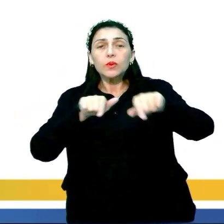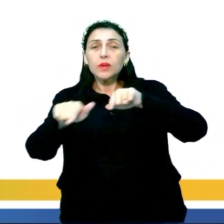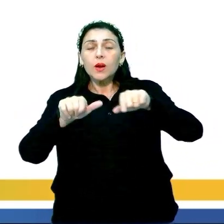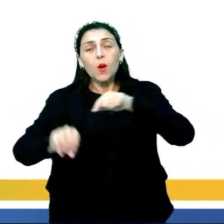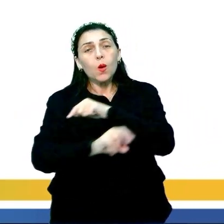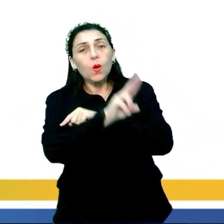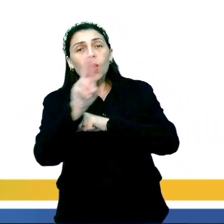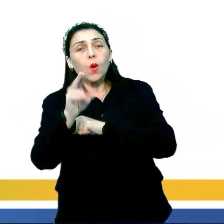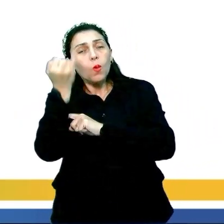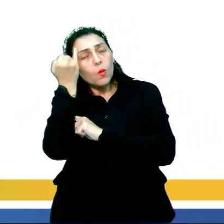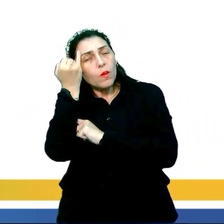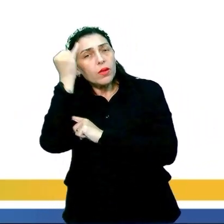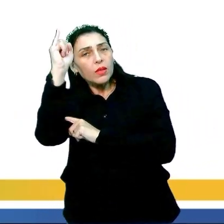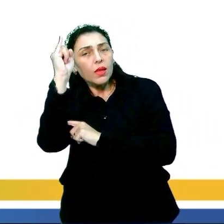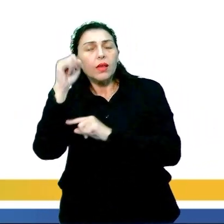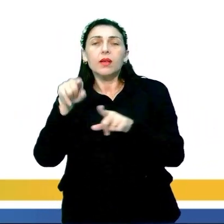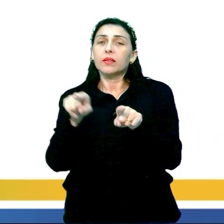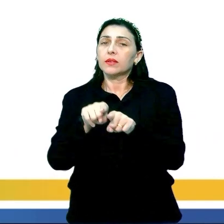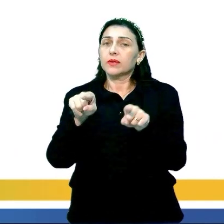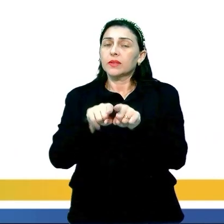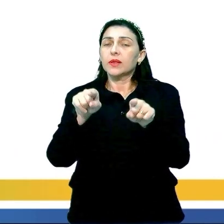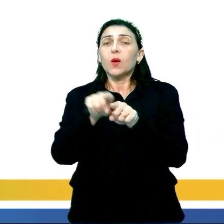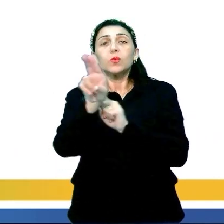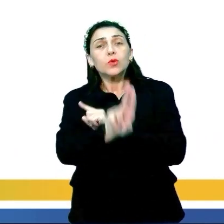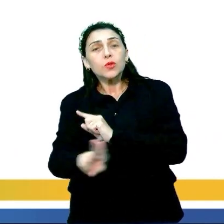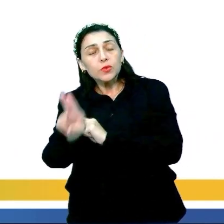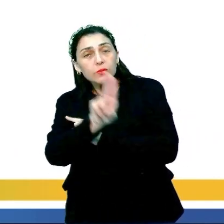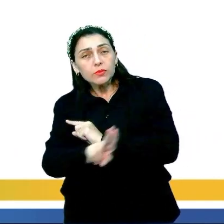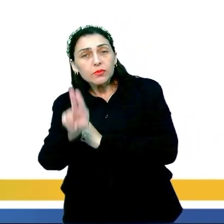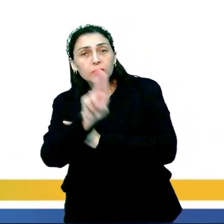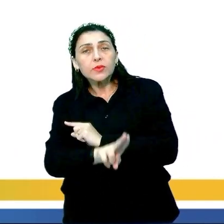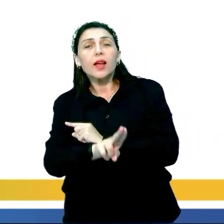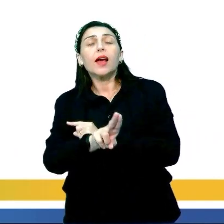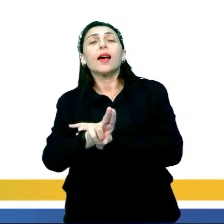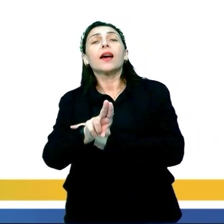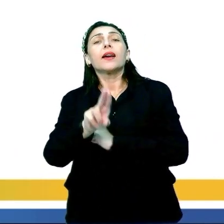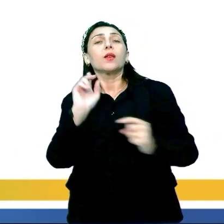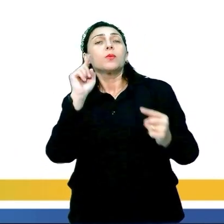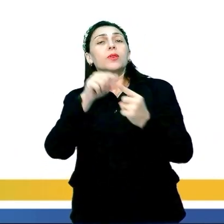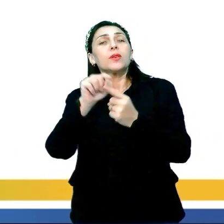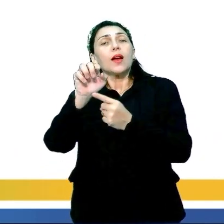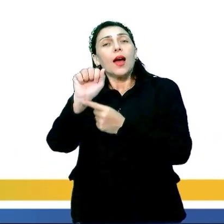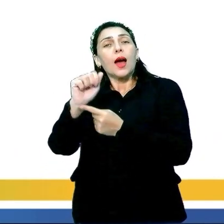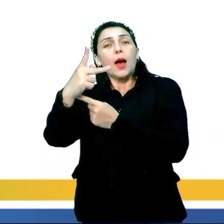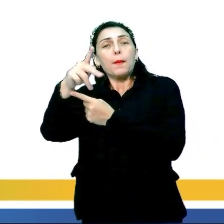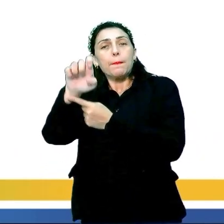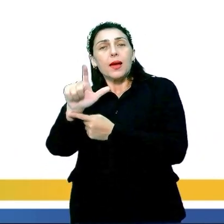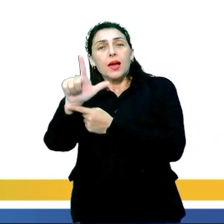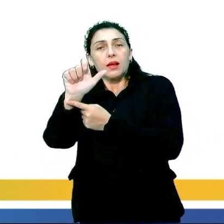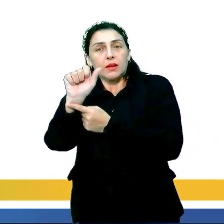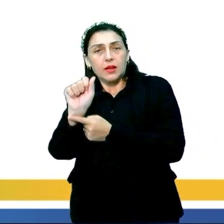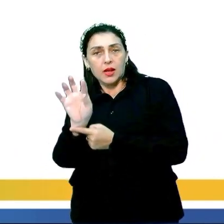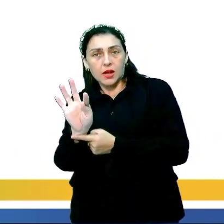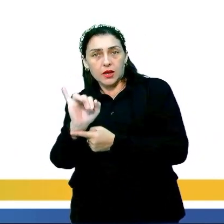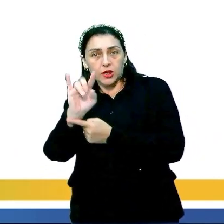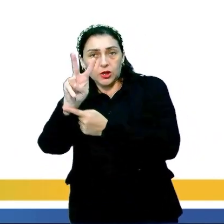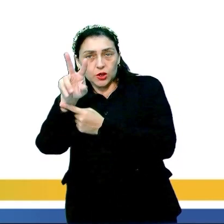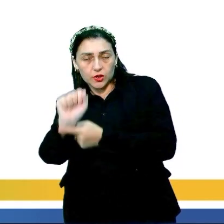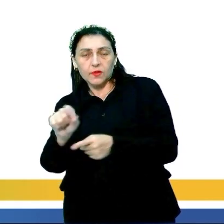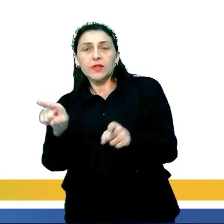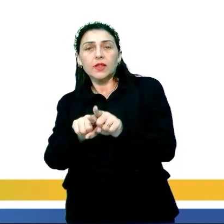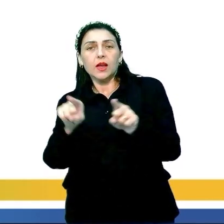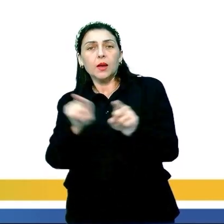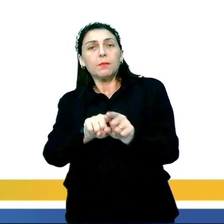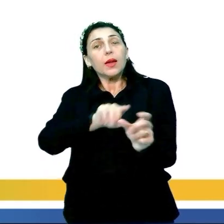serviço ou ideia. Nesse caso, é utilizada a função apelativa, também chamada de função